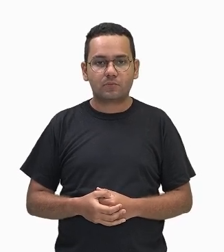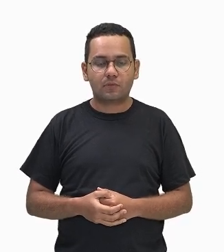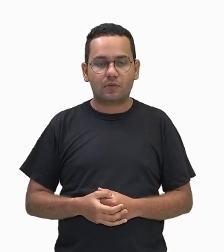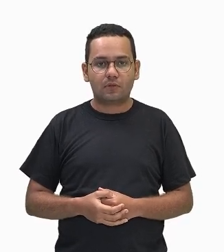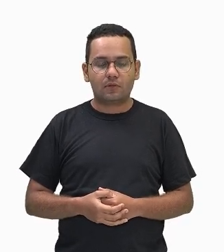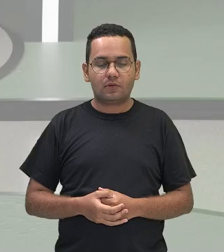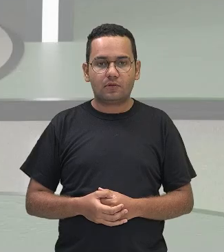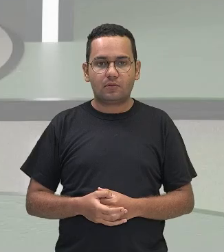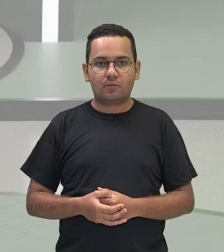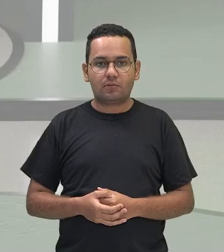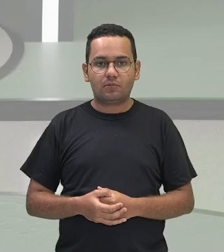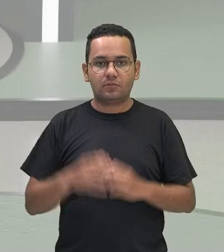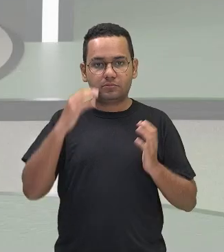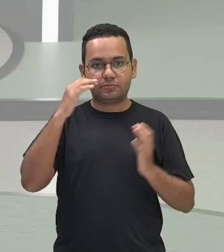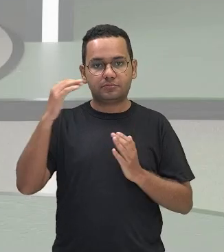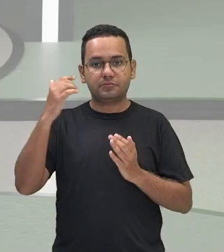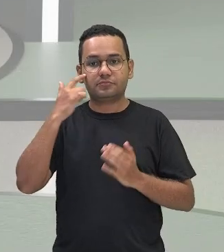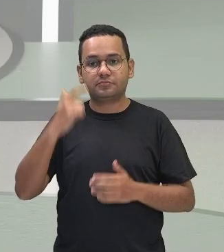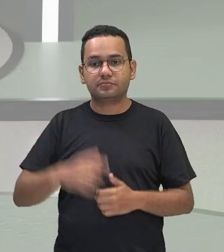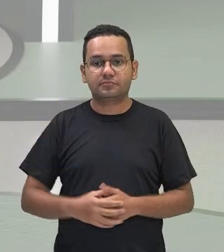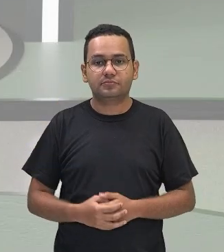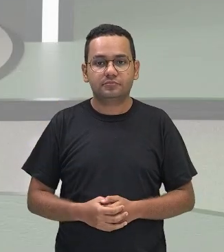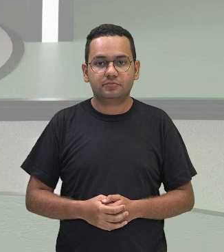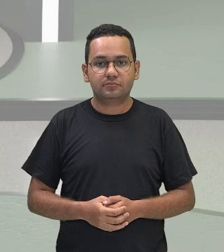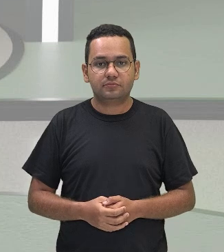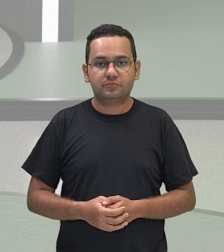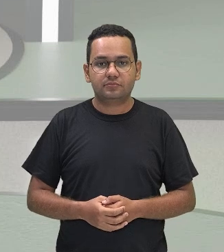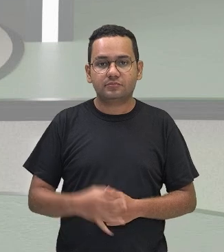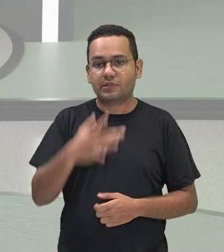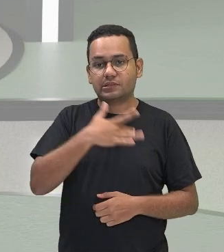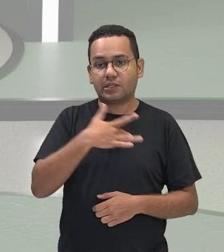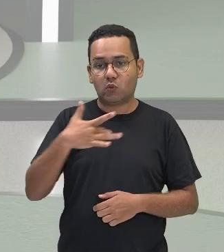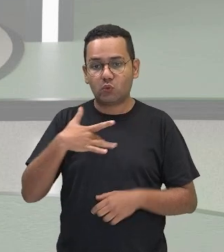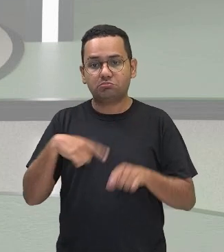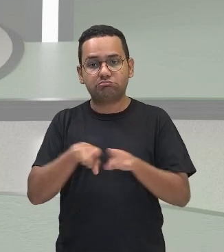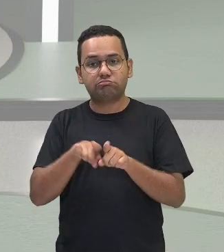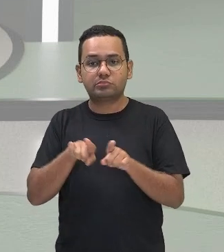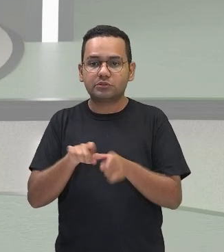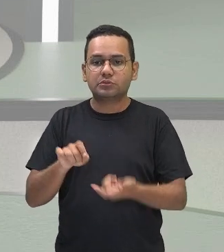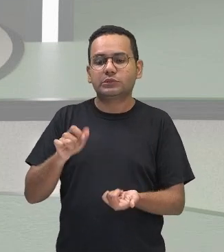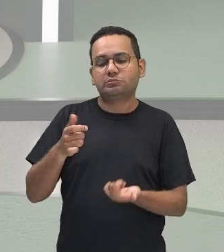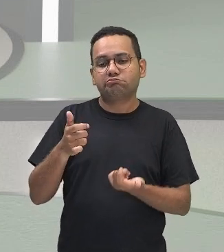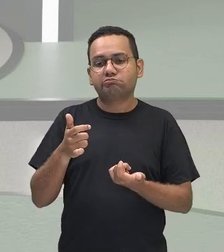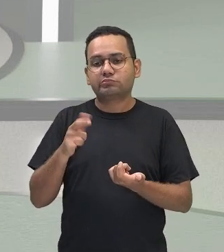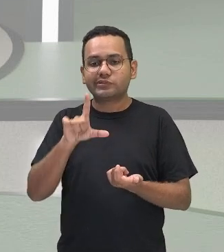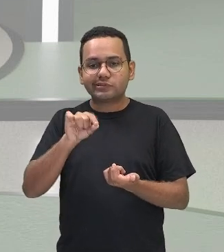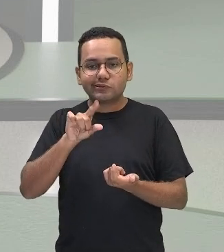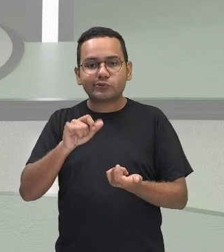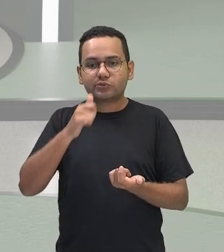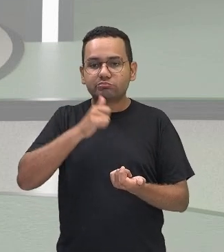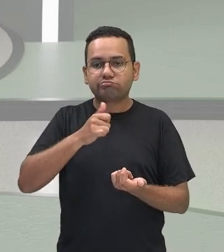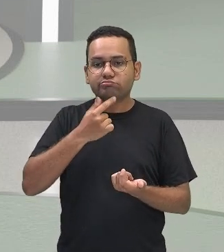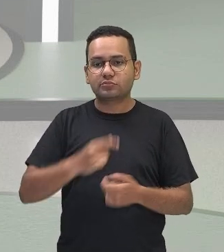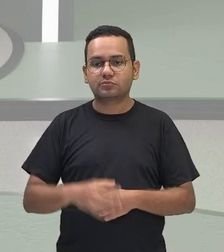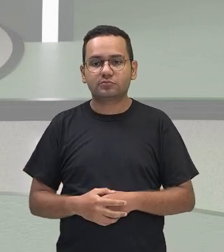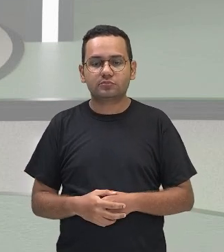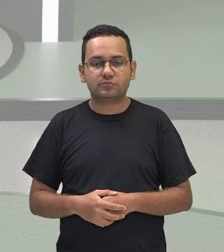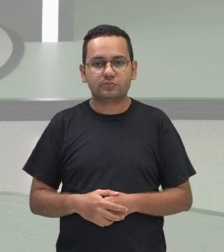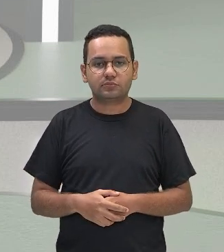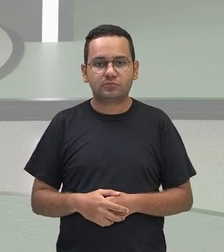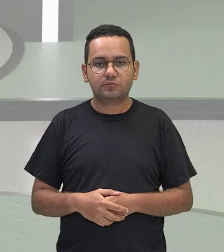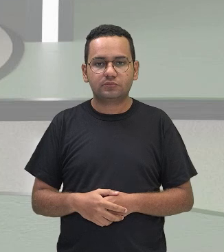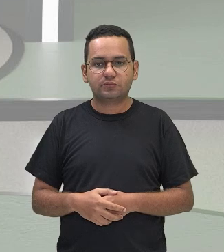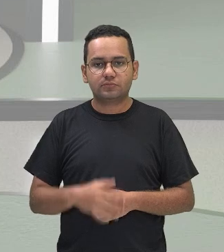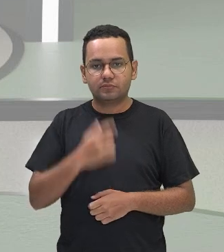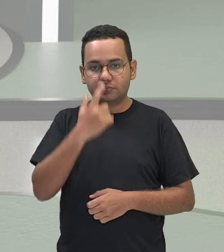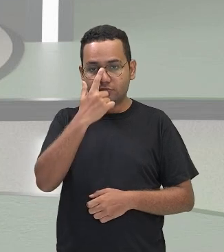nossa revisão falando sobre saúde e sexualidade. Bem, a saúde